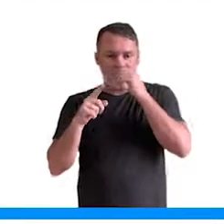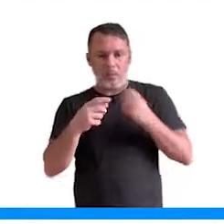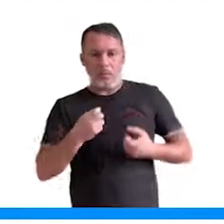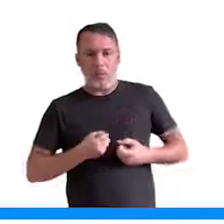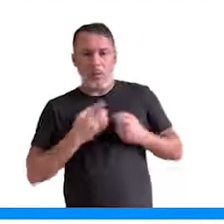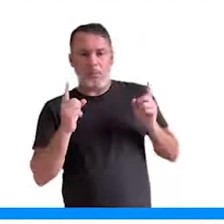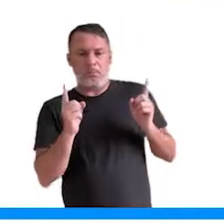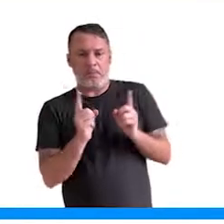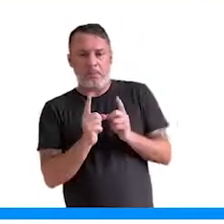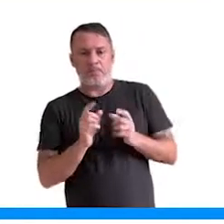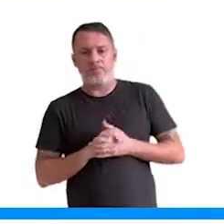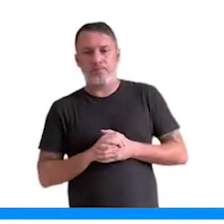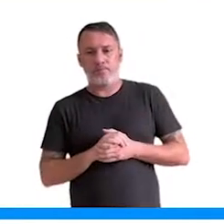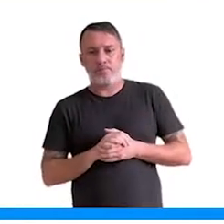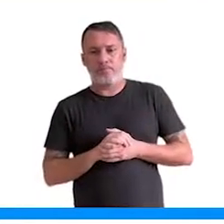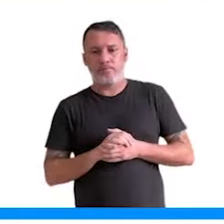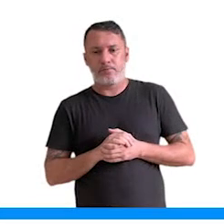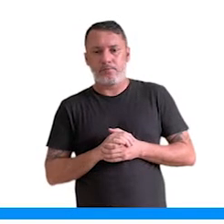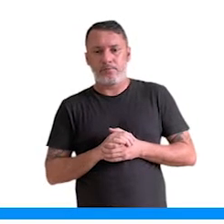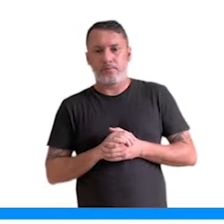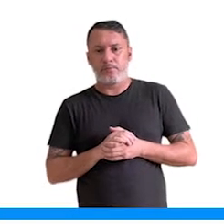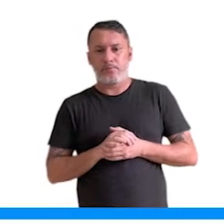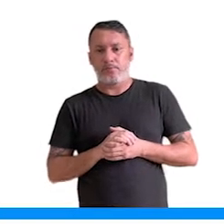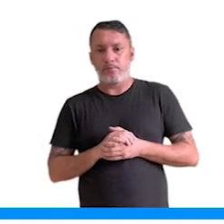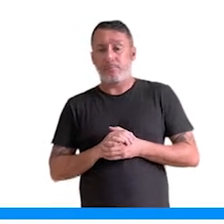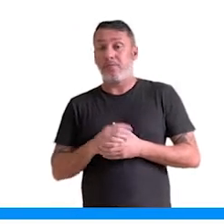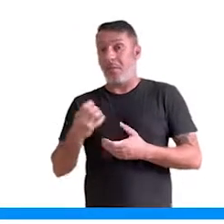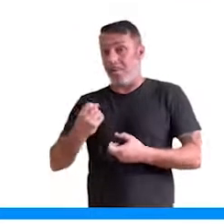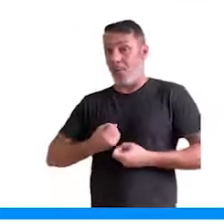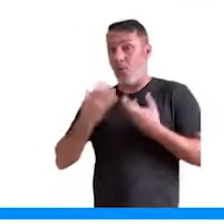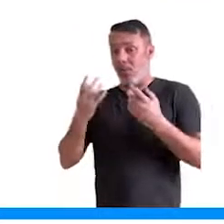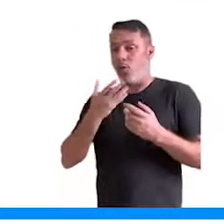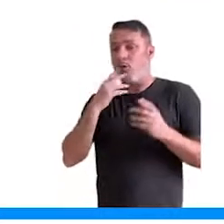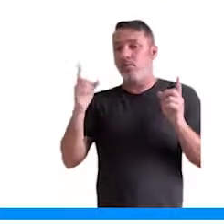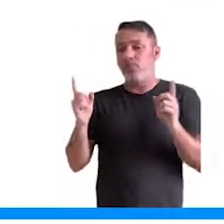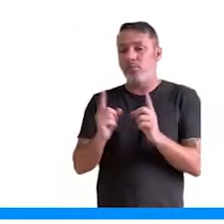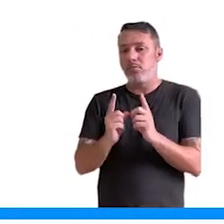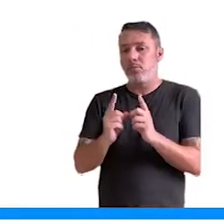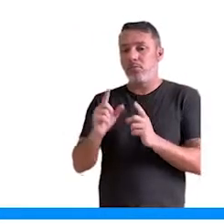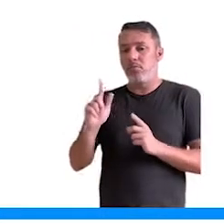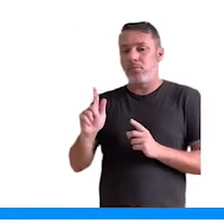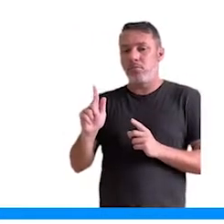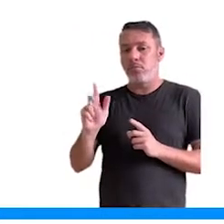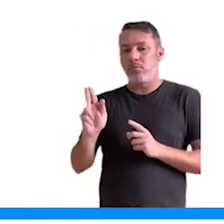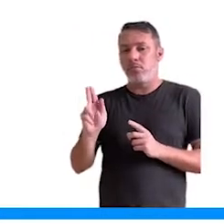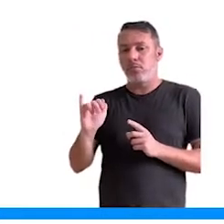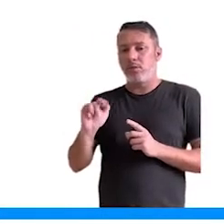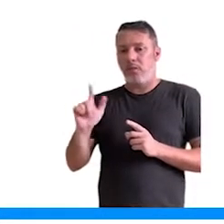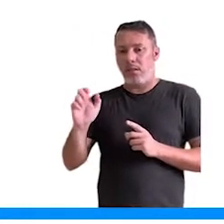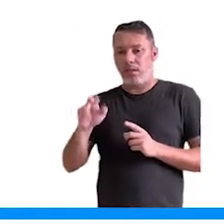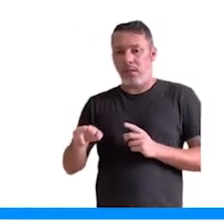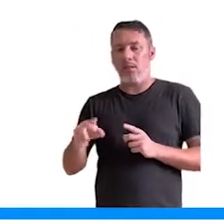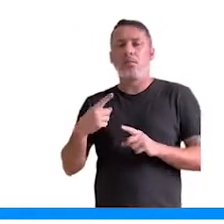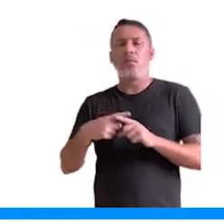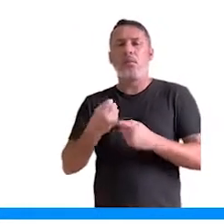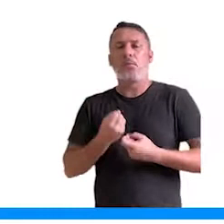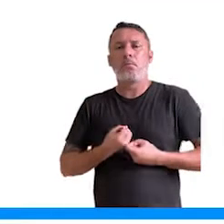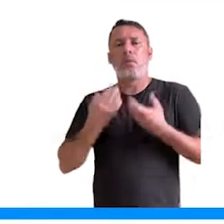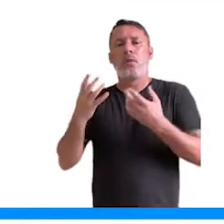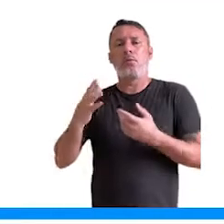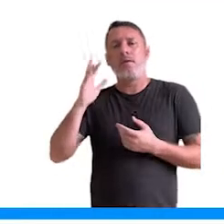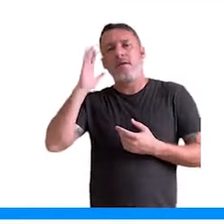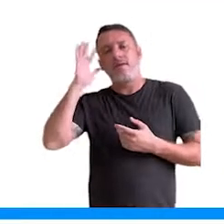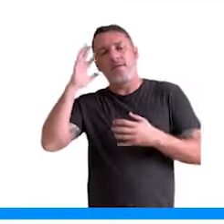Bem pequenininho esse poeminha, está tranquilo. Nesse poema de Nicolas Guillen, no qual o poeta reflete sobre o plantio